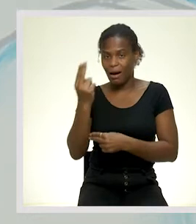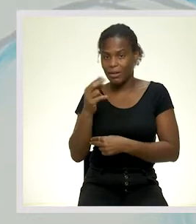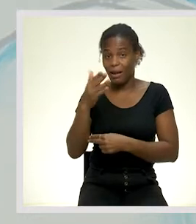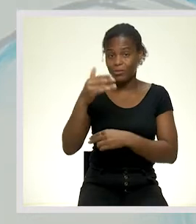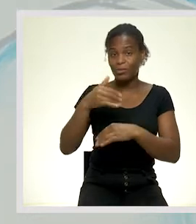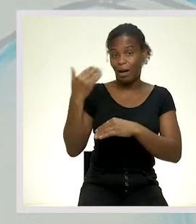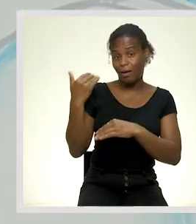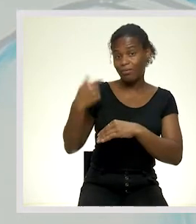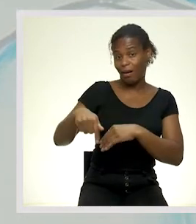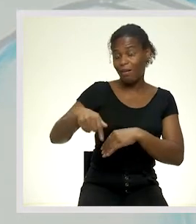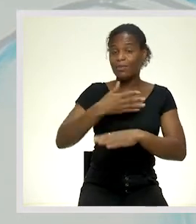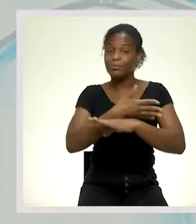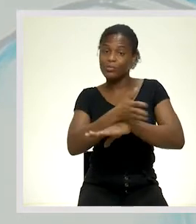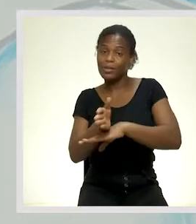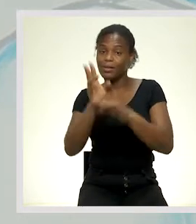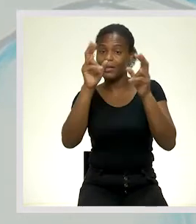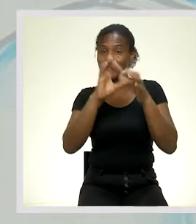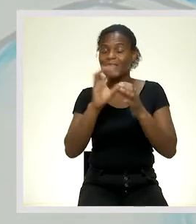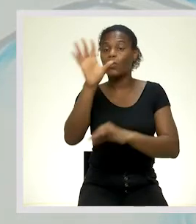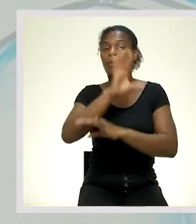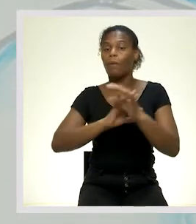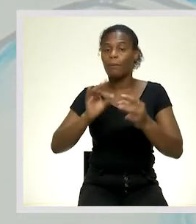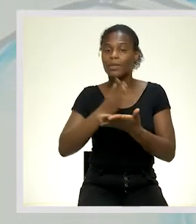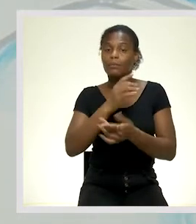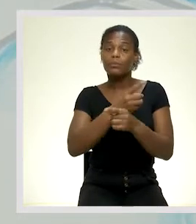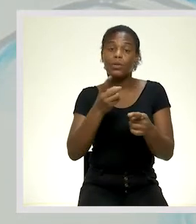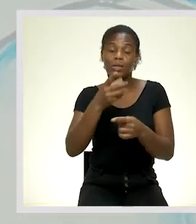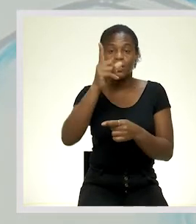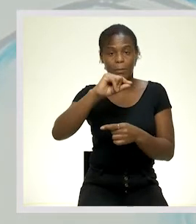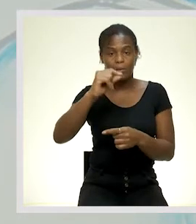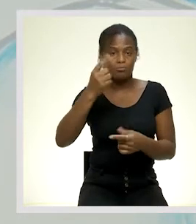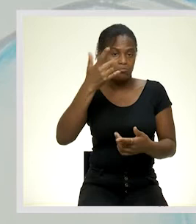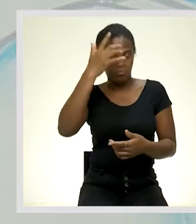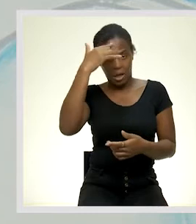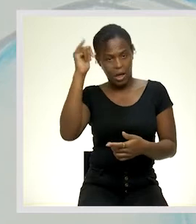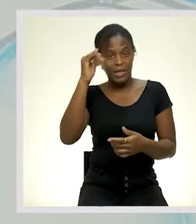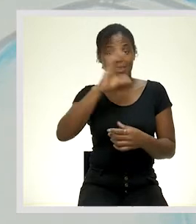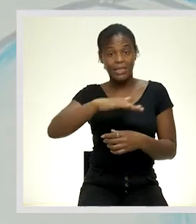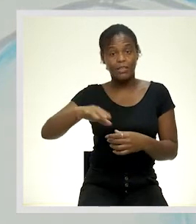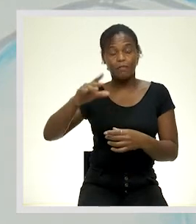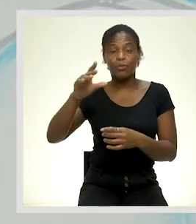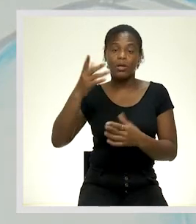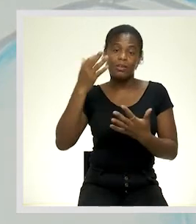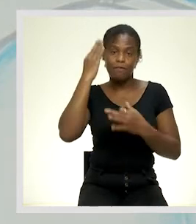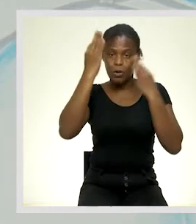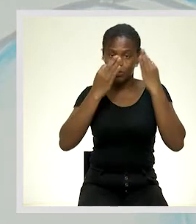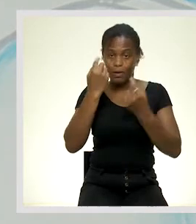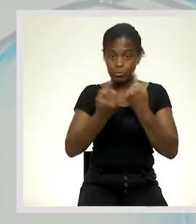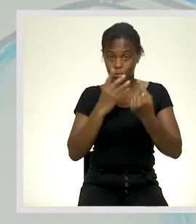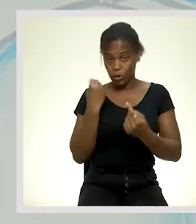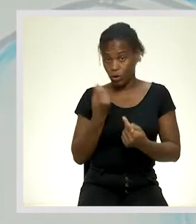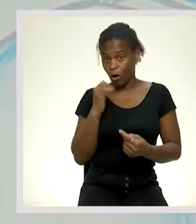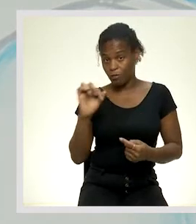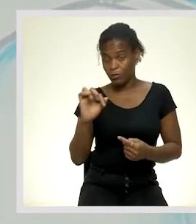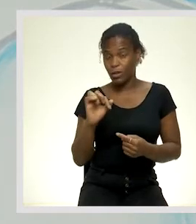estava atrasado em relação à Europa, até também do ponto de vista científico e filosófico. Um desses